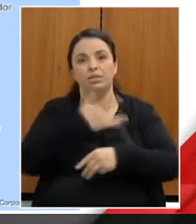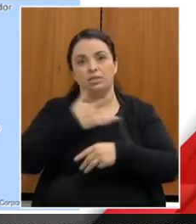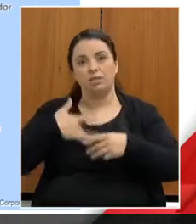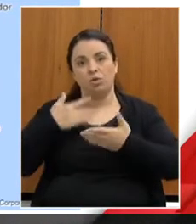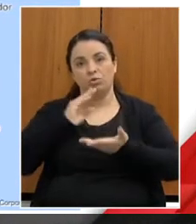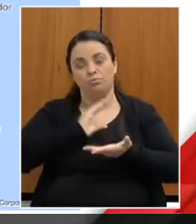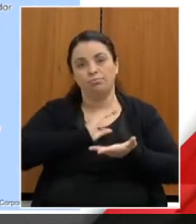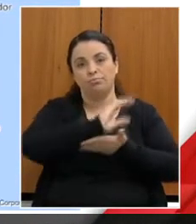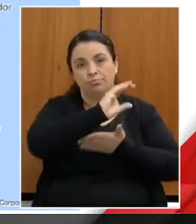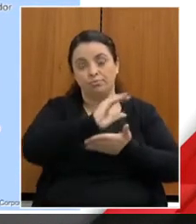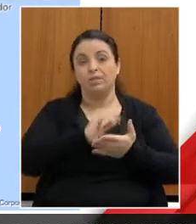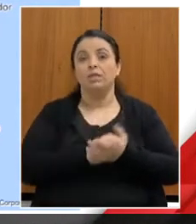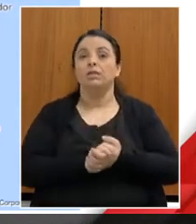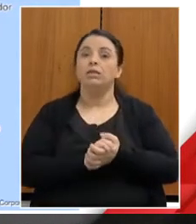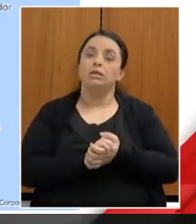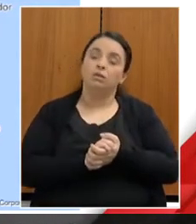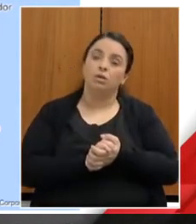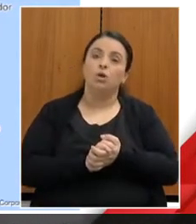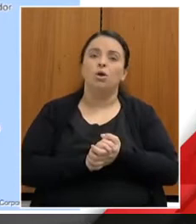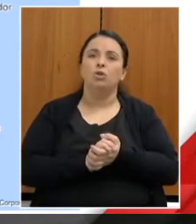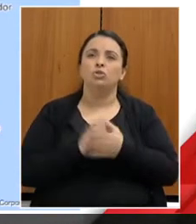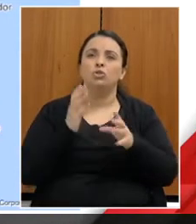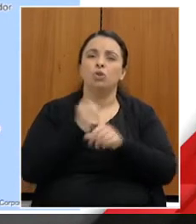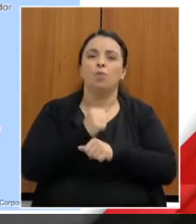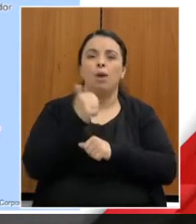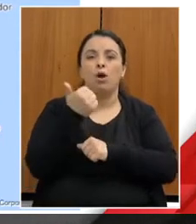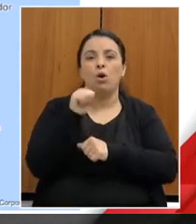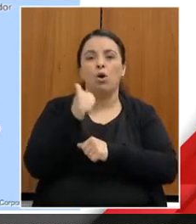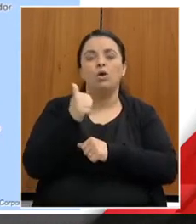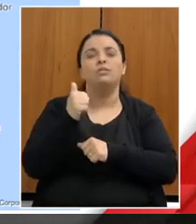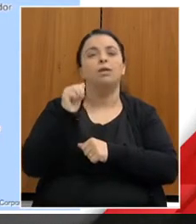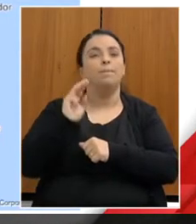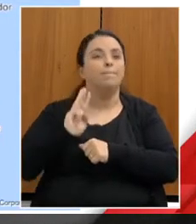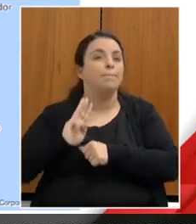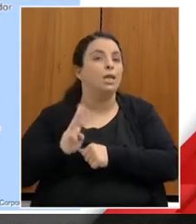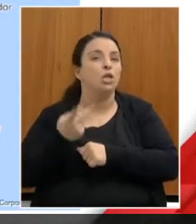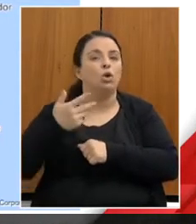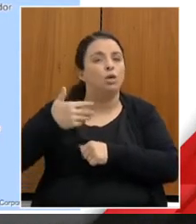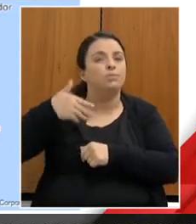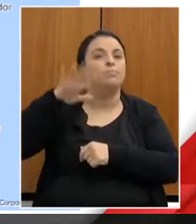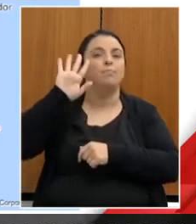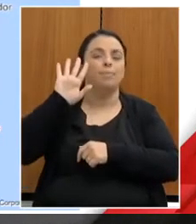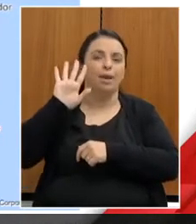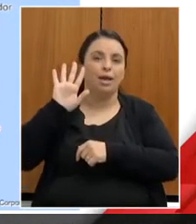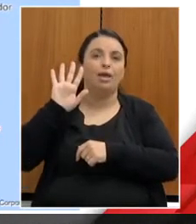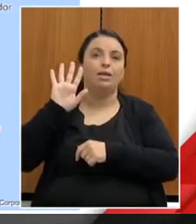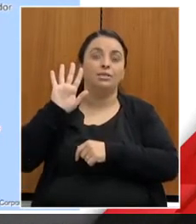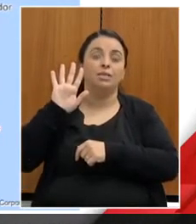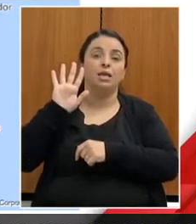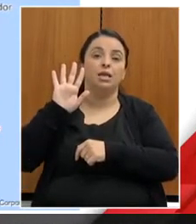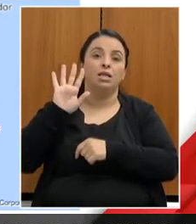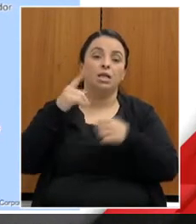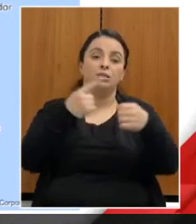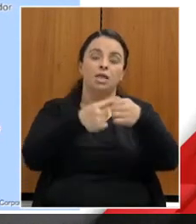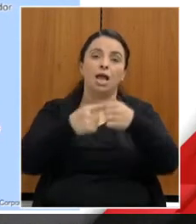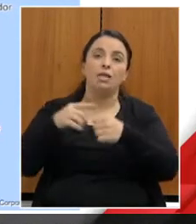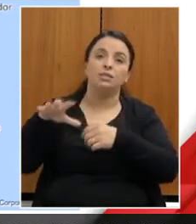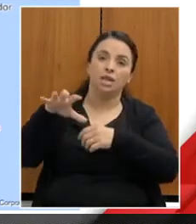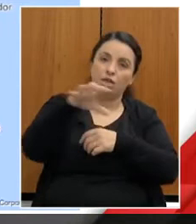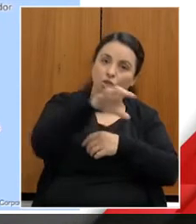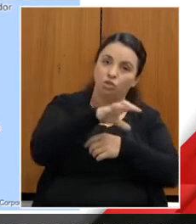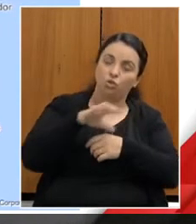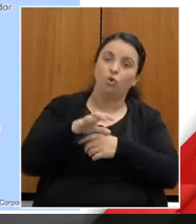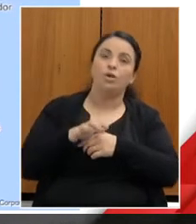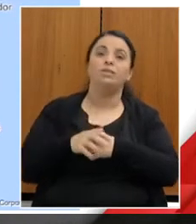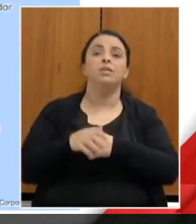mais de quase 11.800.000 as unidades regionais e 11.377.824 os